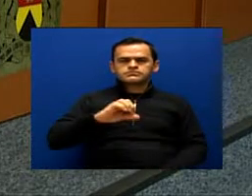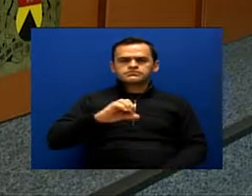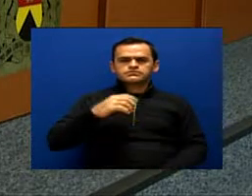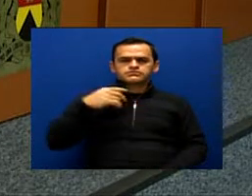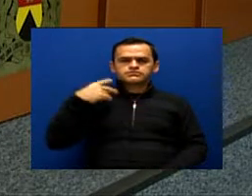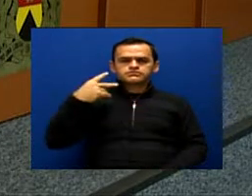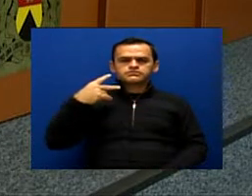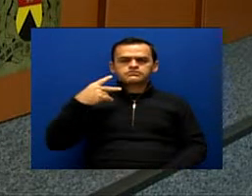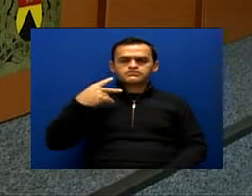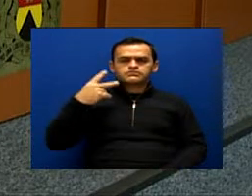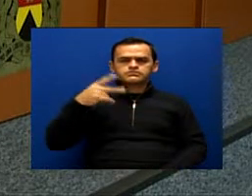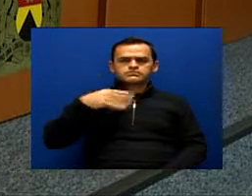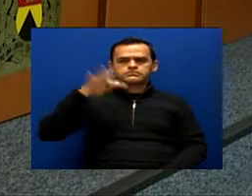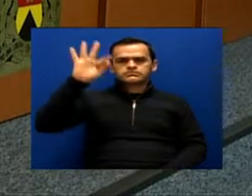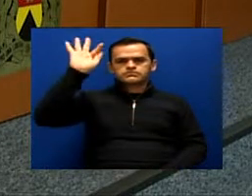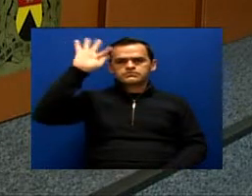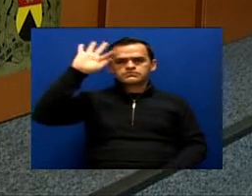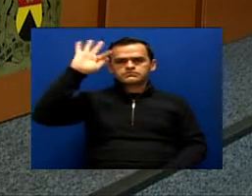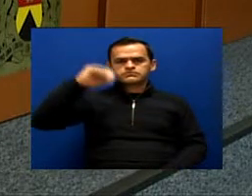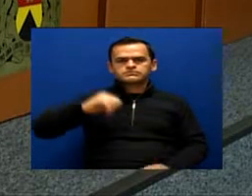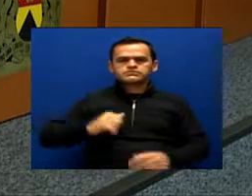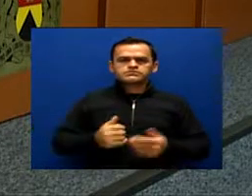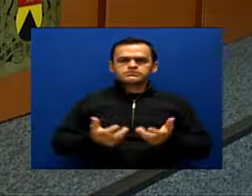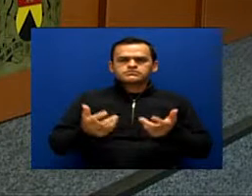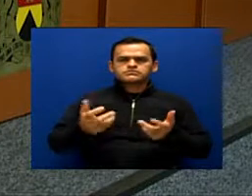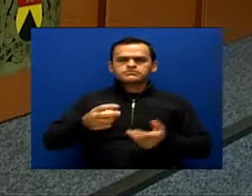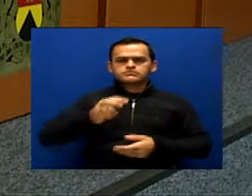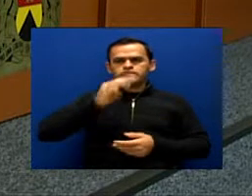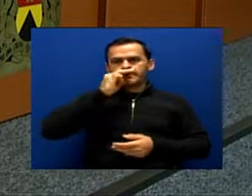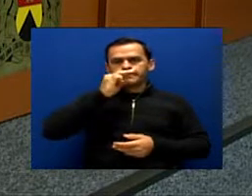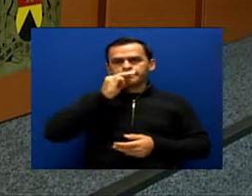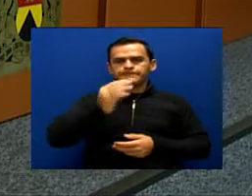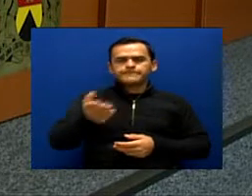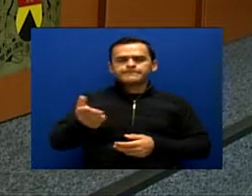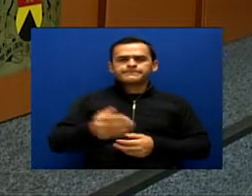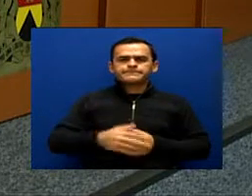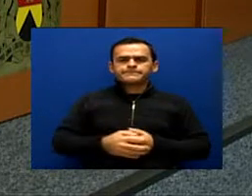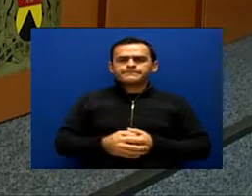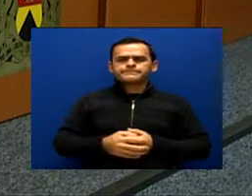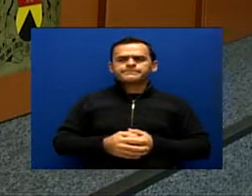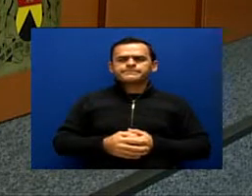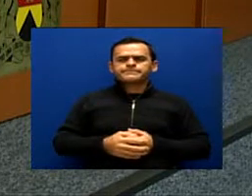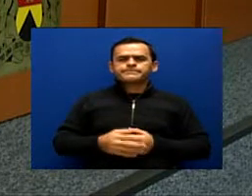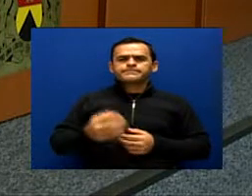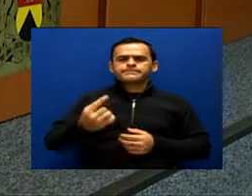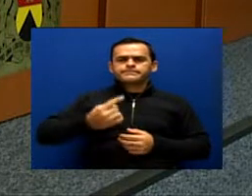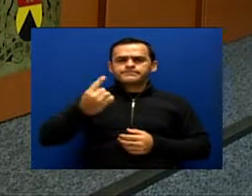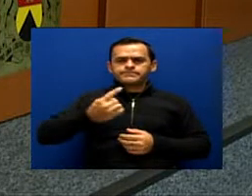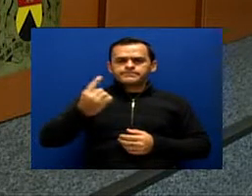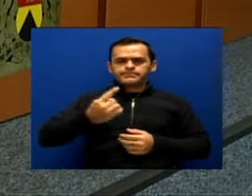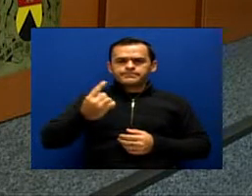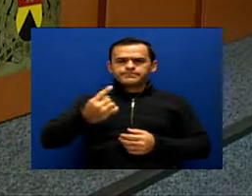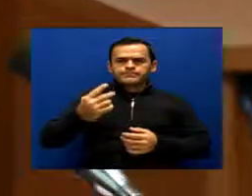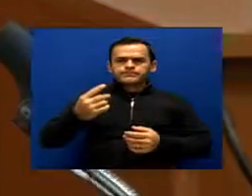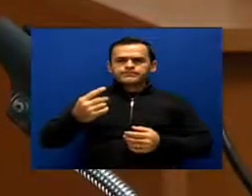vereador Fausto Pérez. Pois não, vereador Martinez. É, a hora que entrar em primeira discussão, primeira é do funcionalismo. Isso,